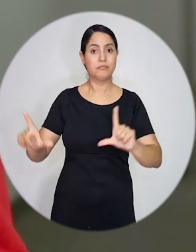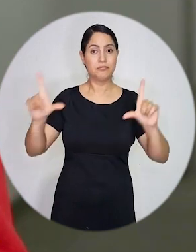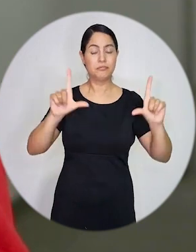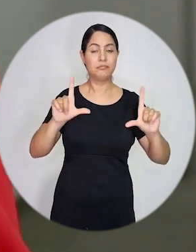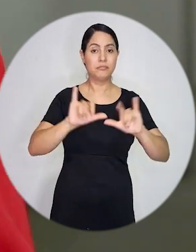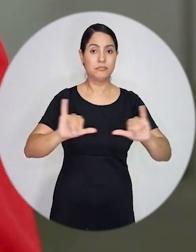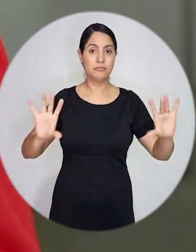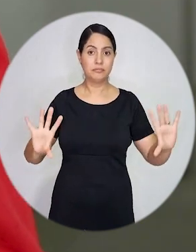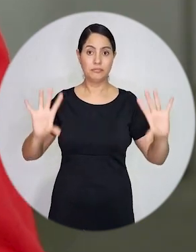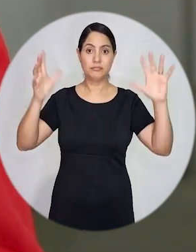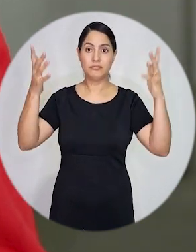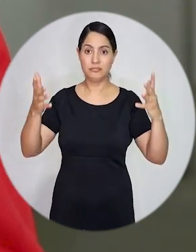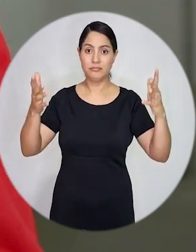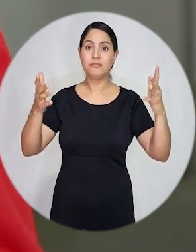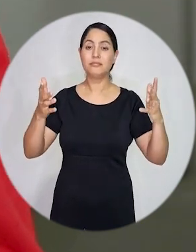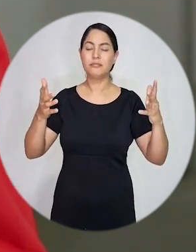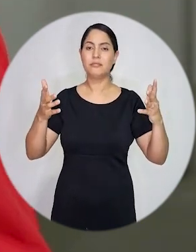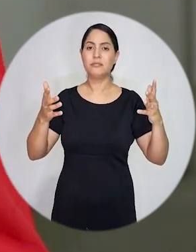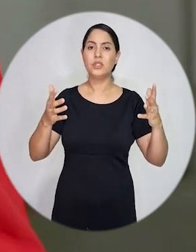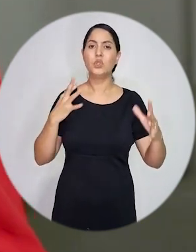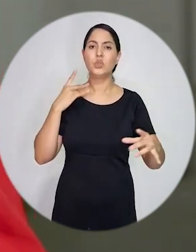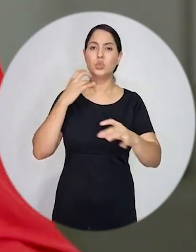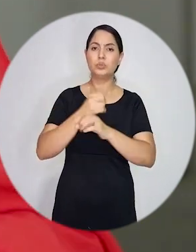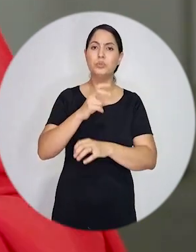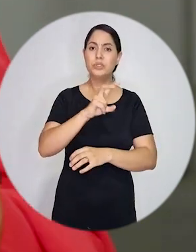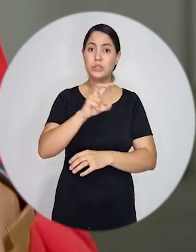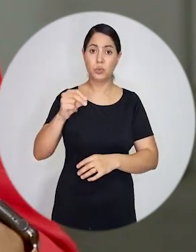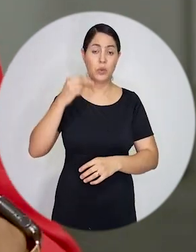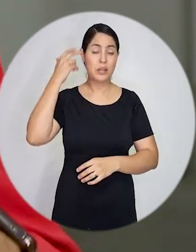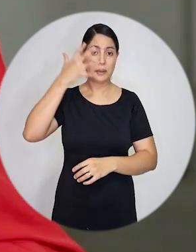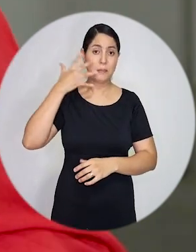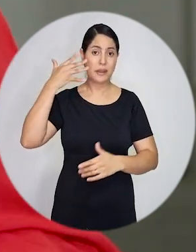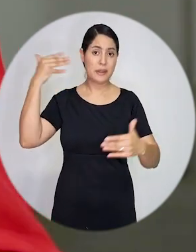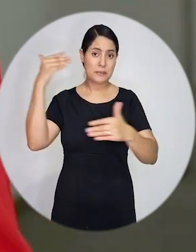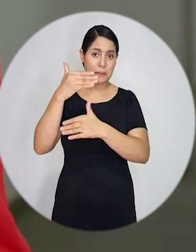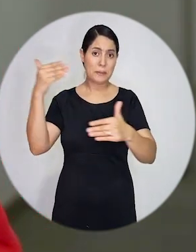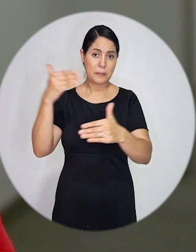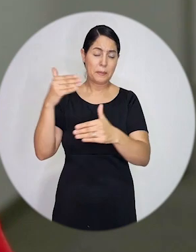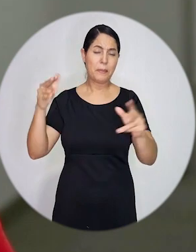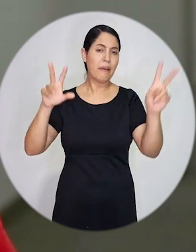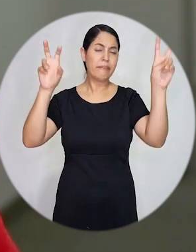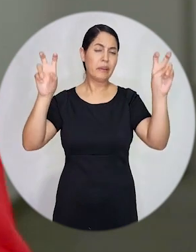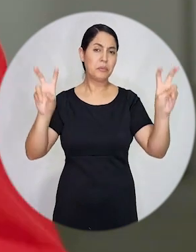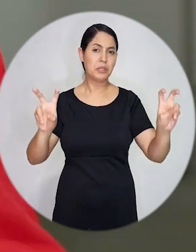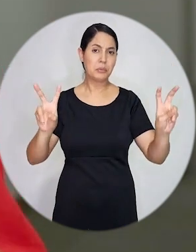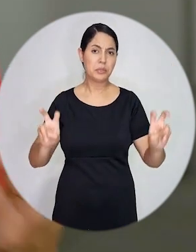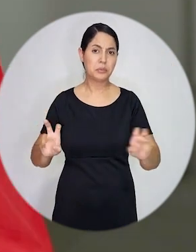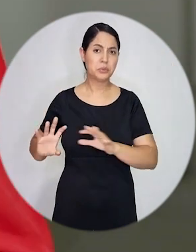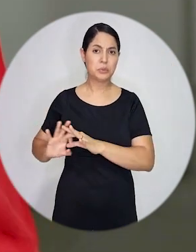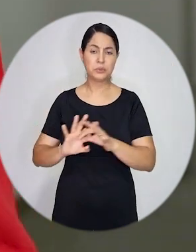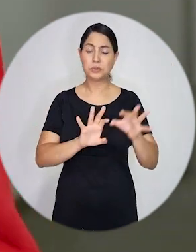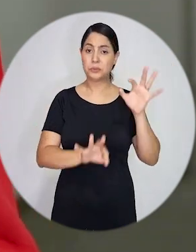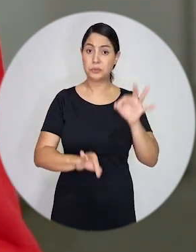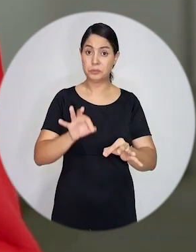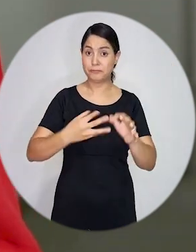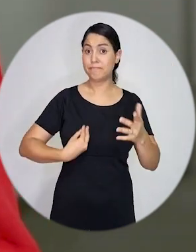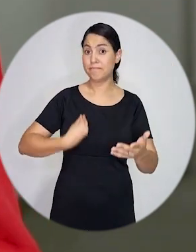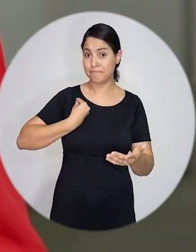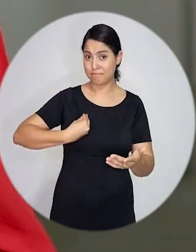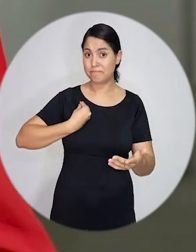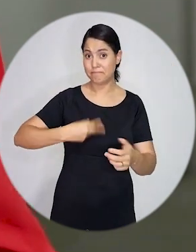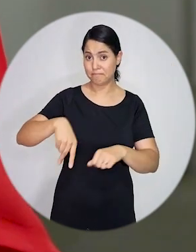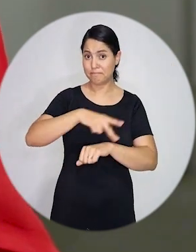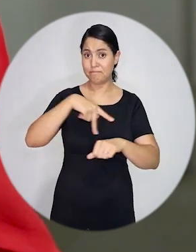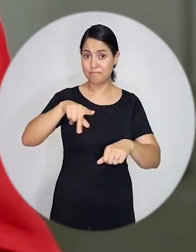Conferência Nacional da Advocacia Brasileira. O evento contou ao todo com 50 painéis dedicados a temas do universo